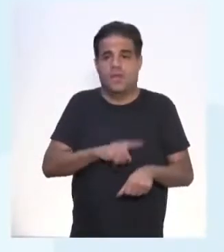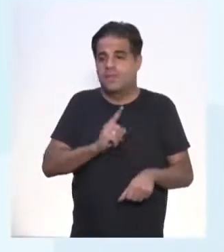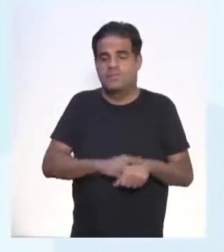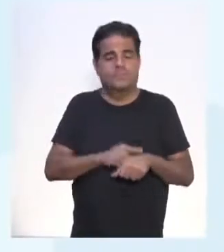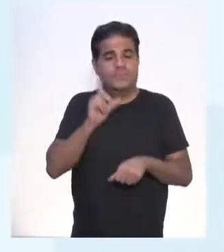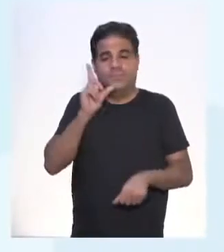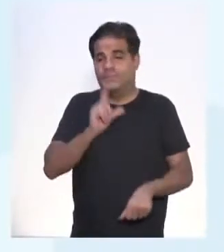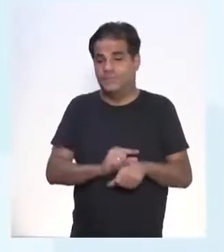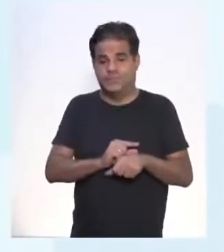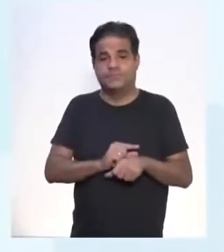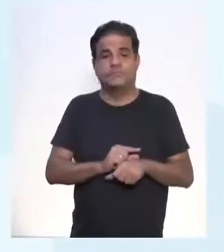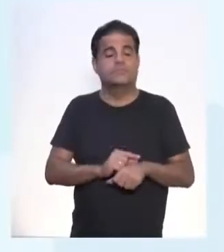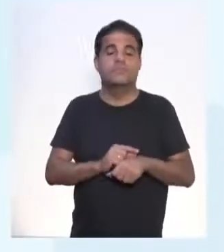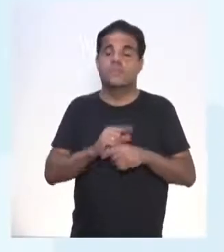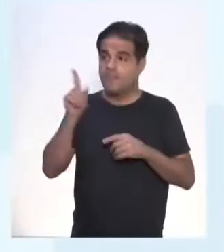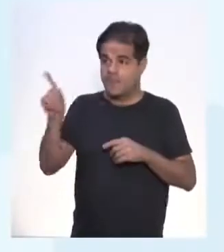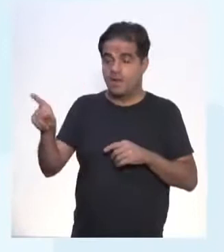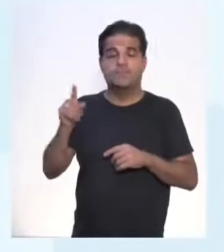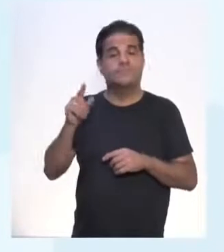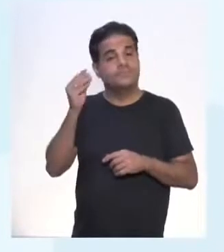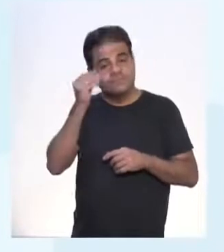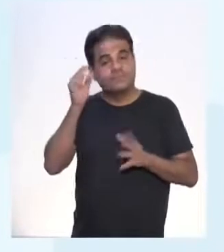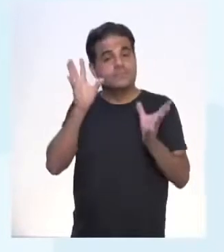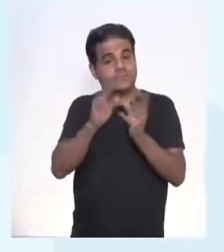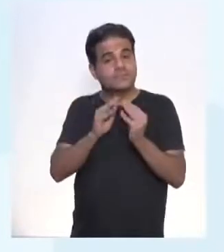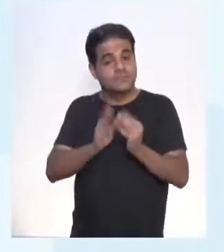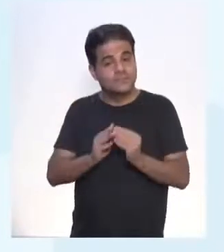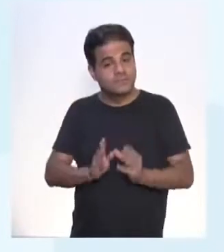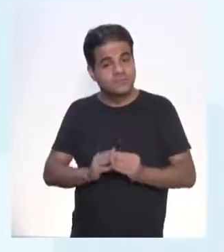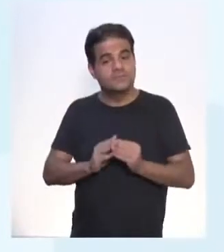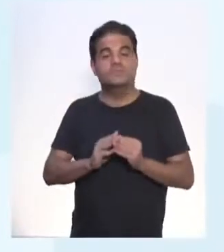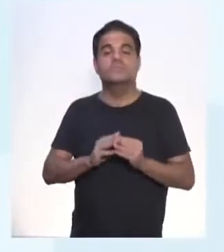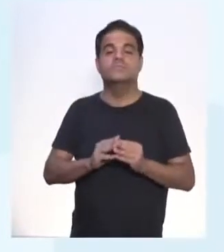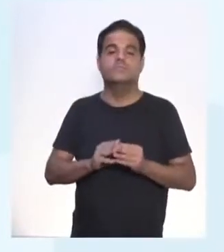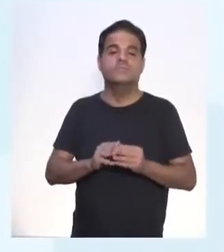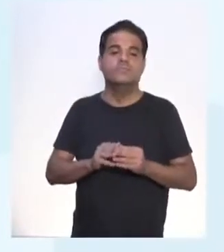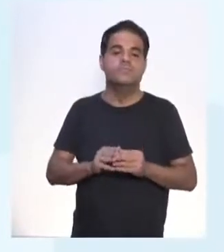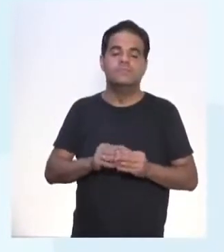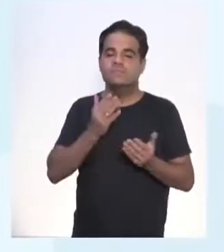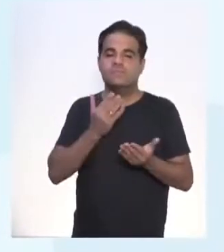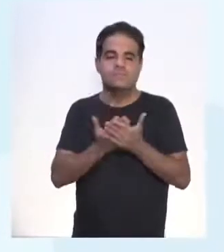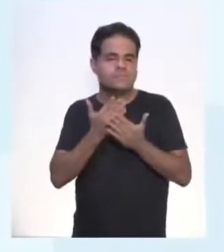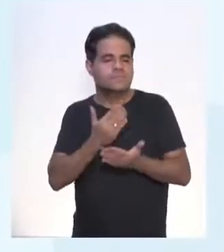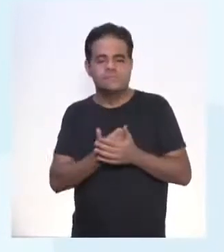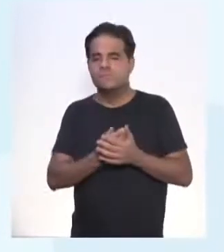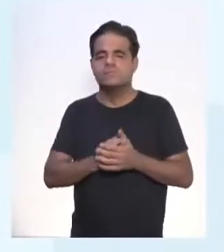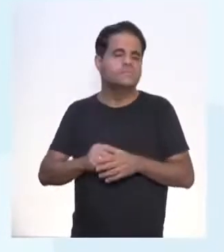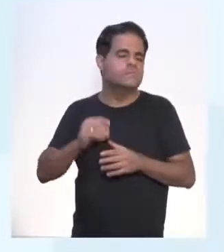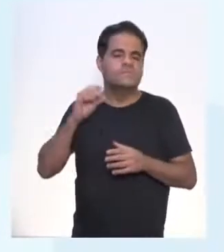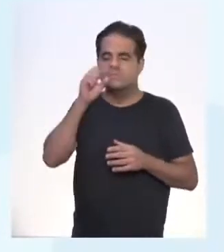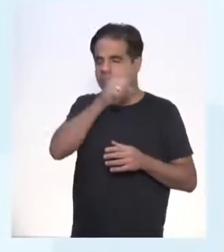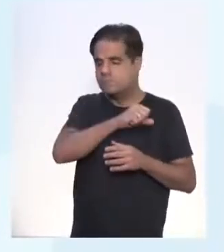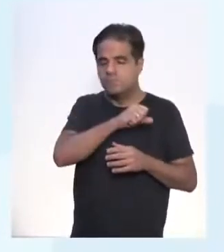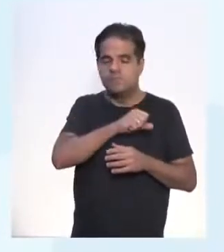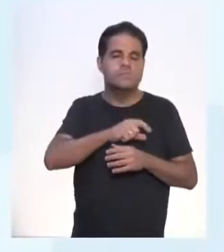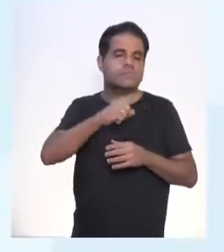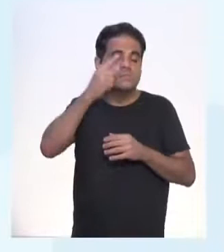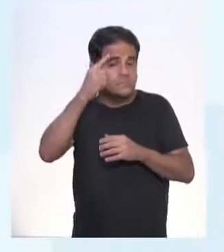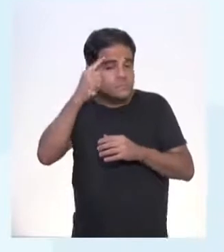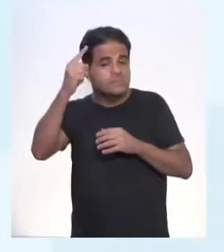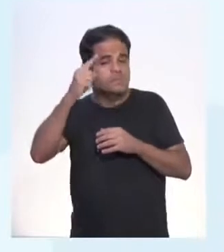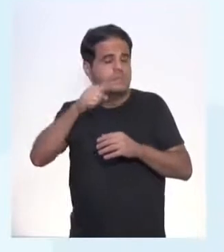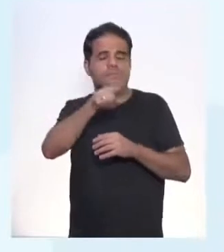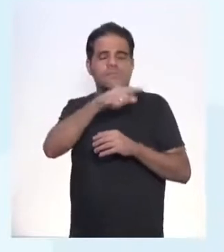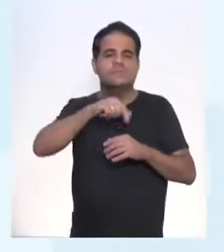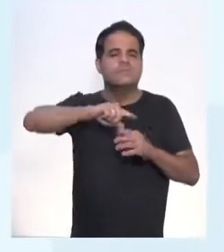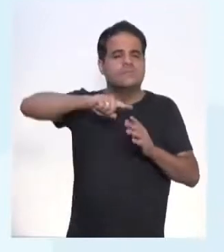né? A Mafê tá aqui sintetizando, fazendo justamente uma aula express, né? Uma aula express. E a ideia é que justamente